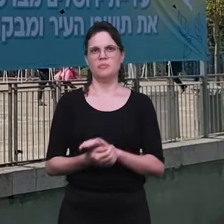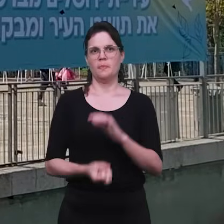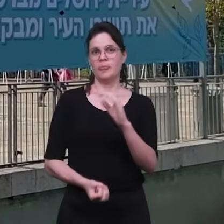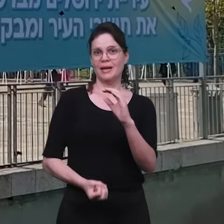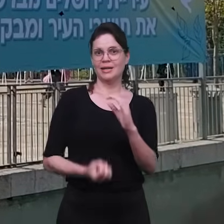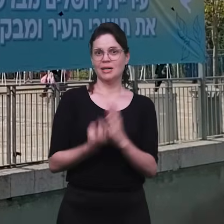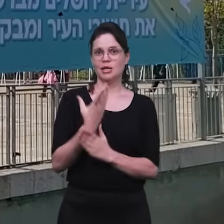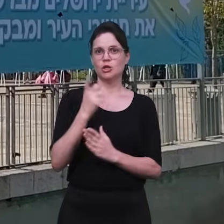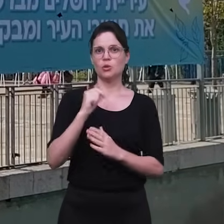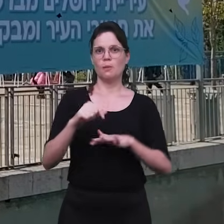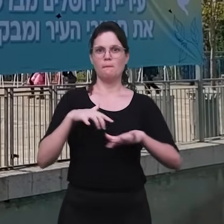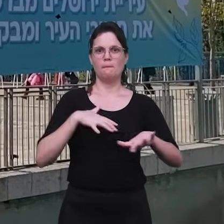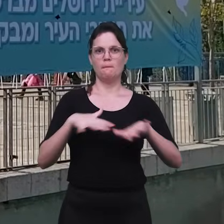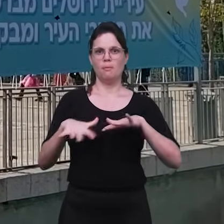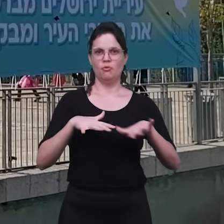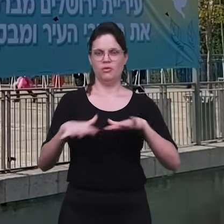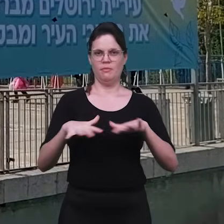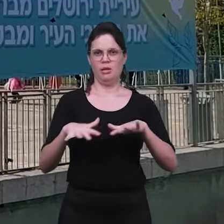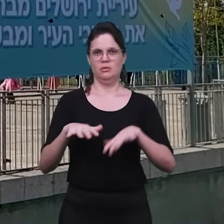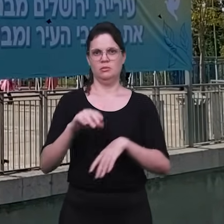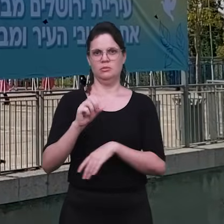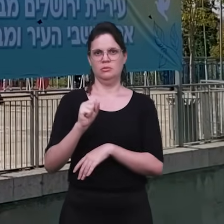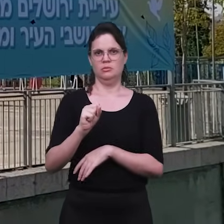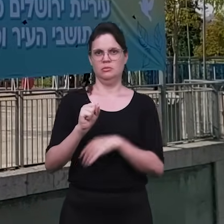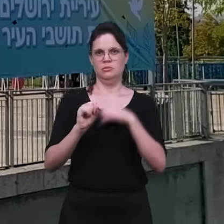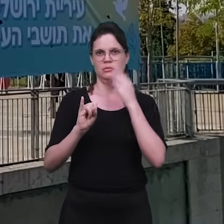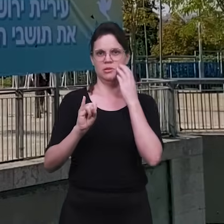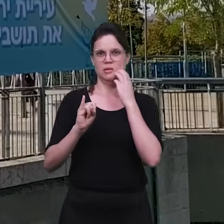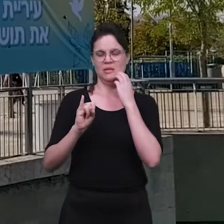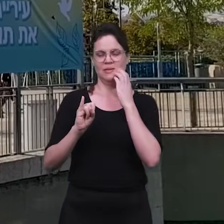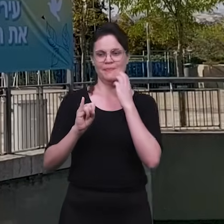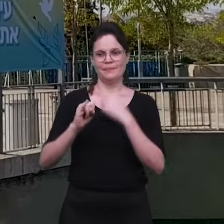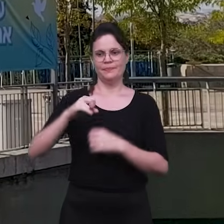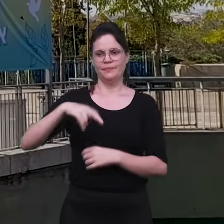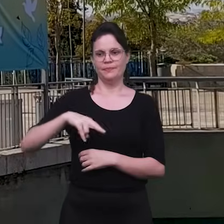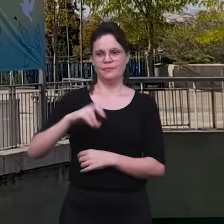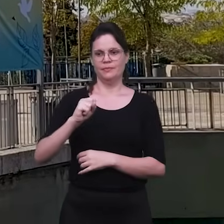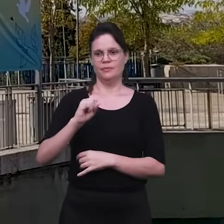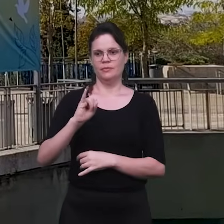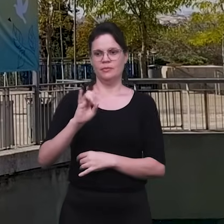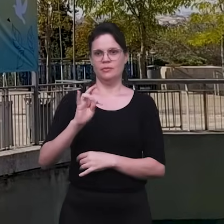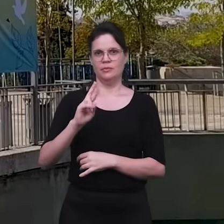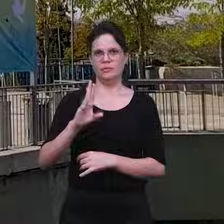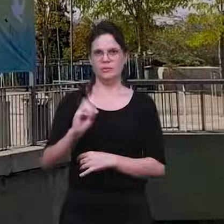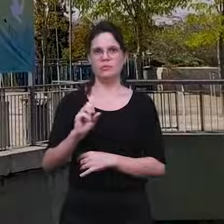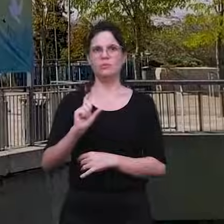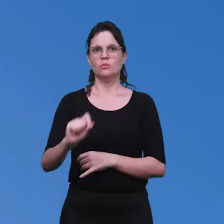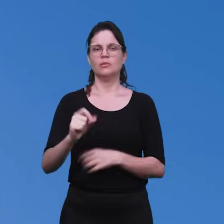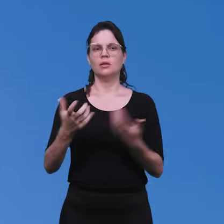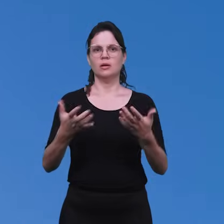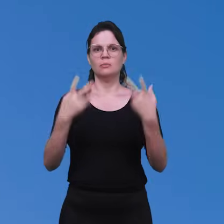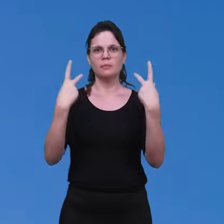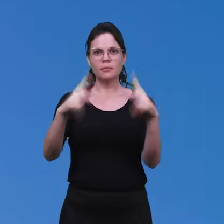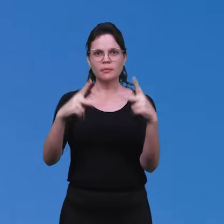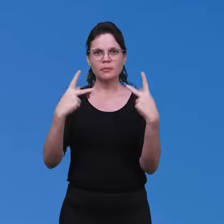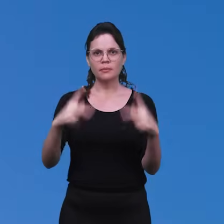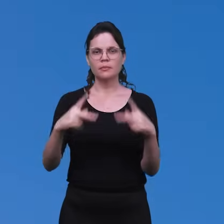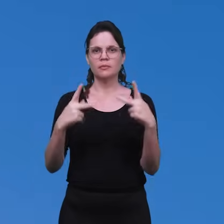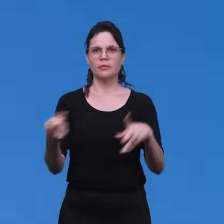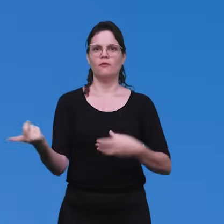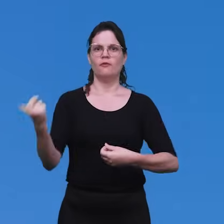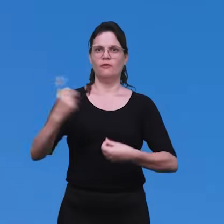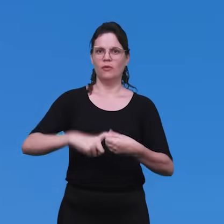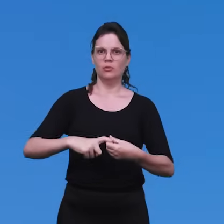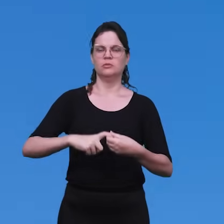fundou o movimento sionista, que pregava a criação do Estado de Israel, na antiga pátria